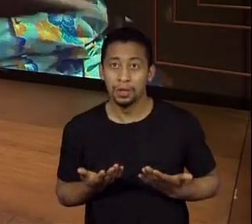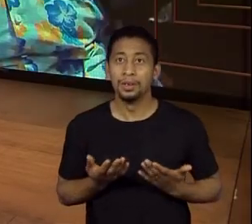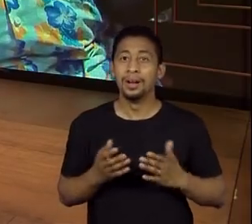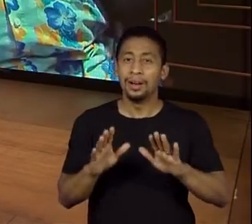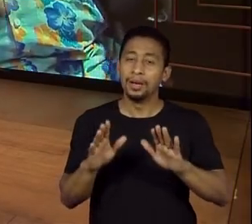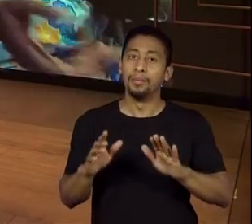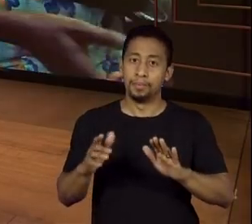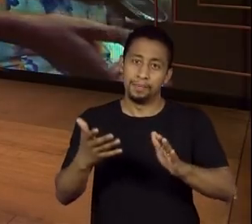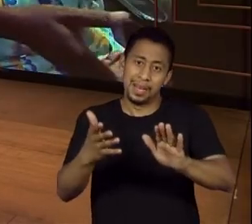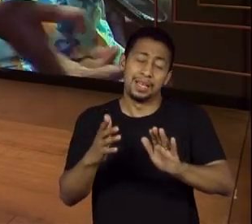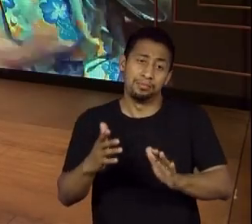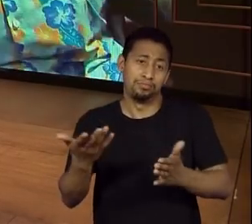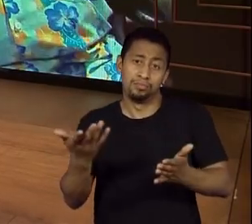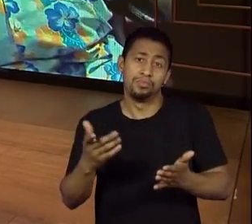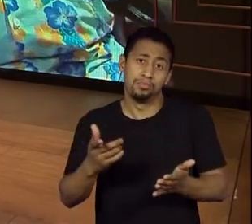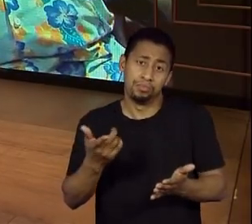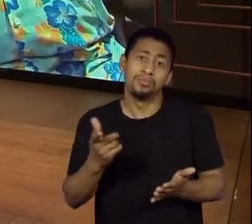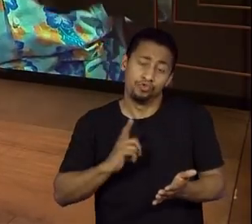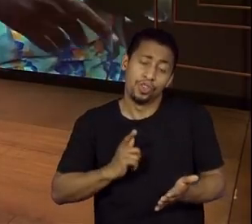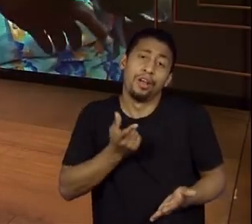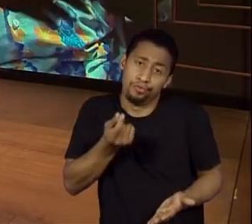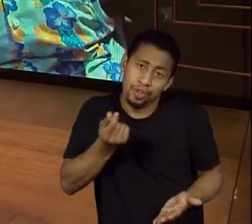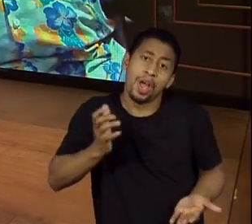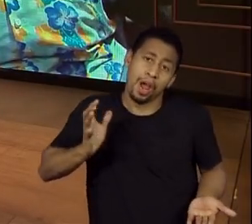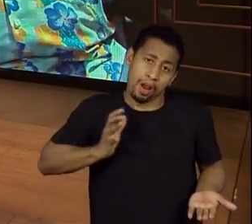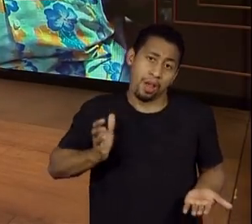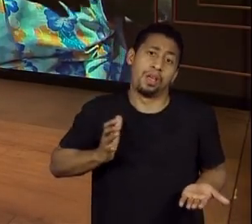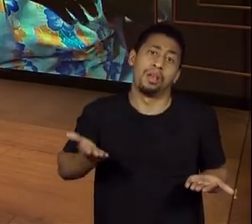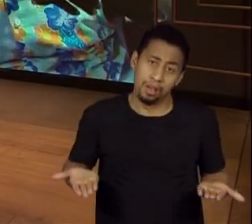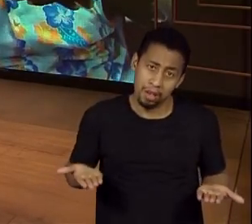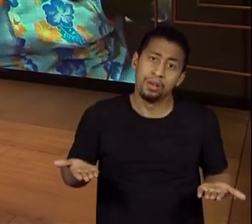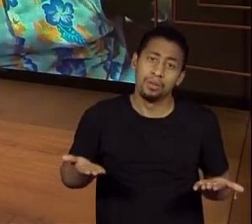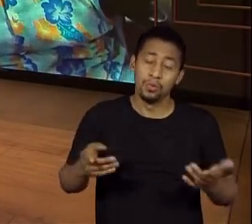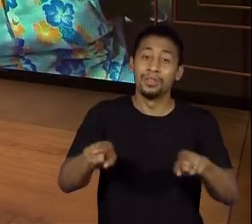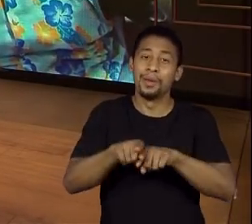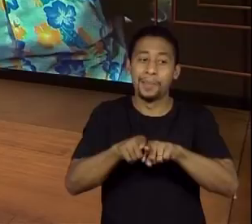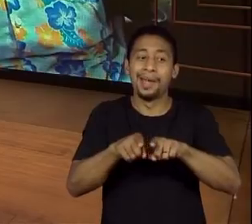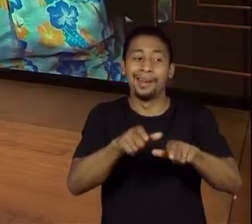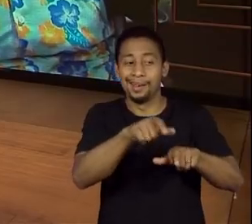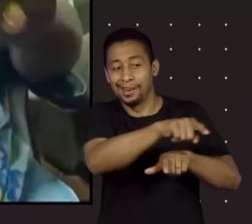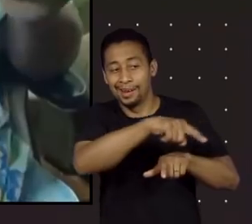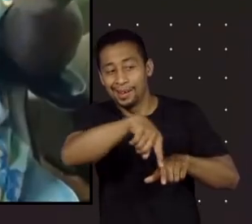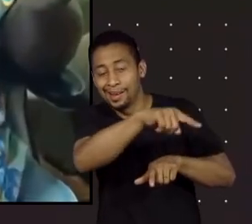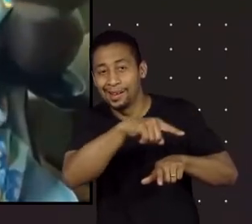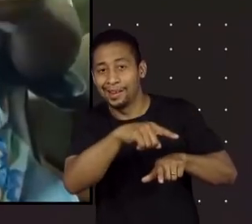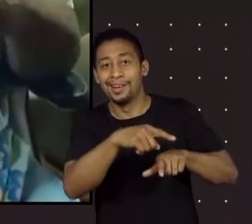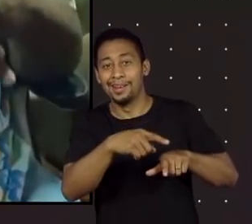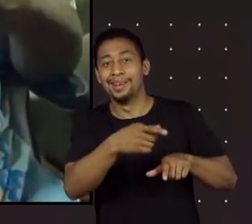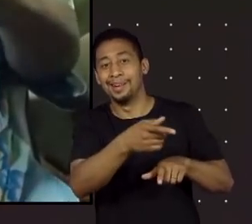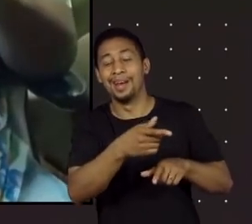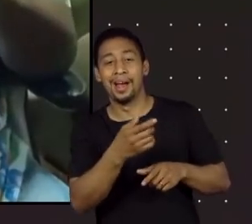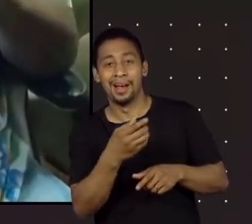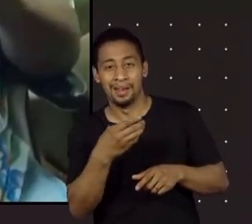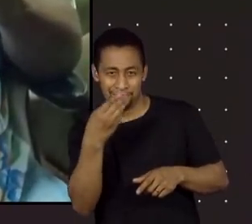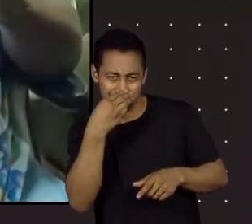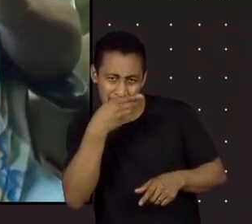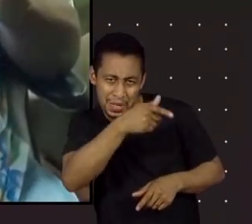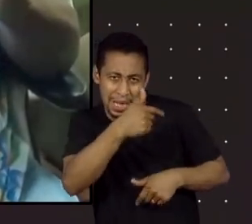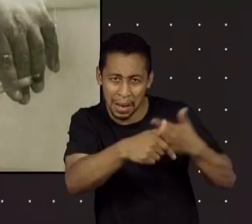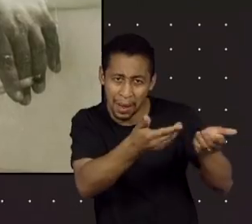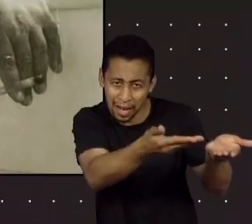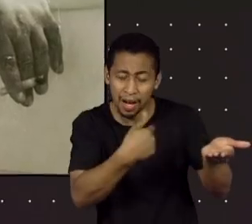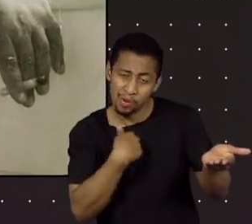muito dinheiro, né? As meninas trabalhando bem e tudo. Peguei, fui lá, paguei a fiança do